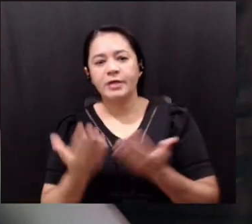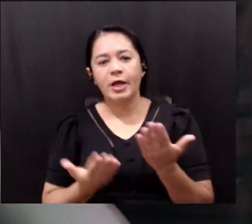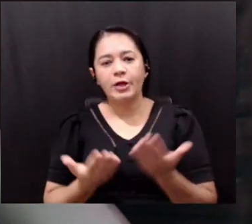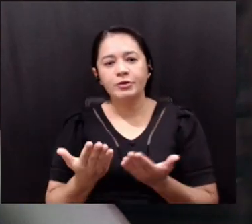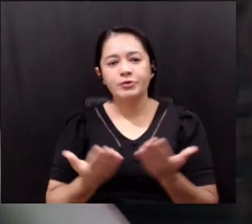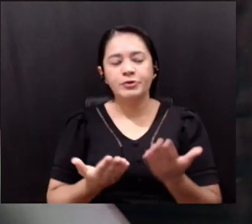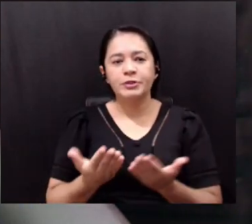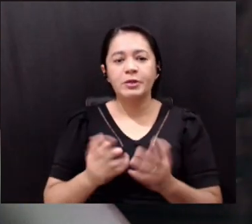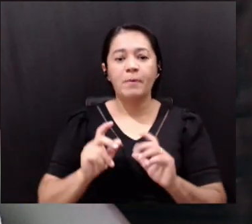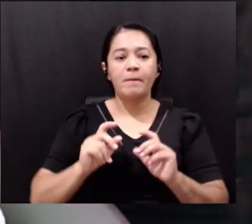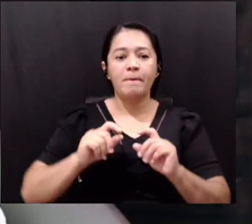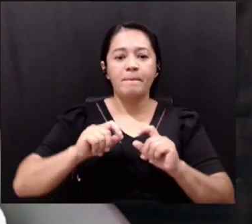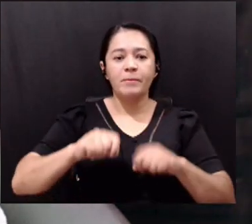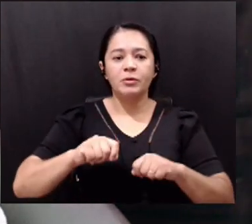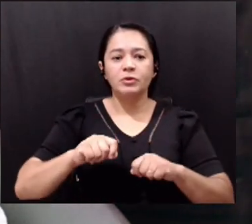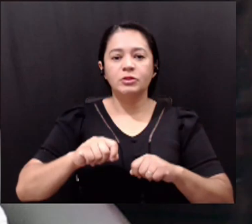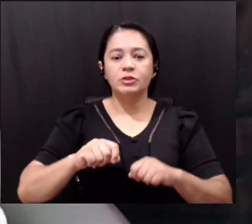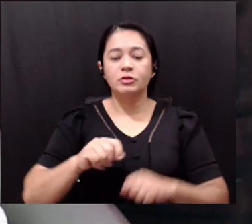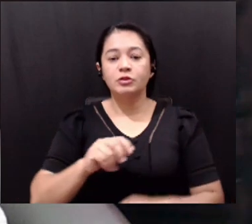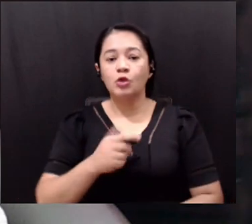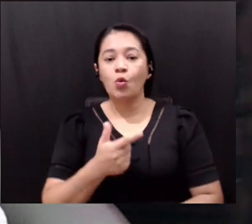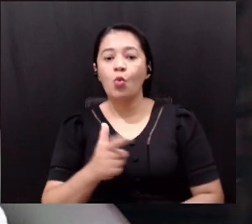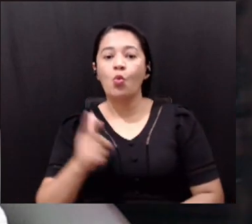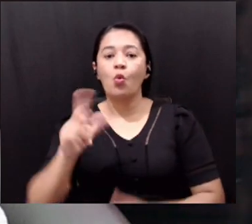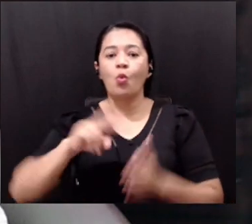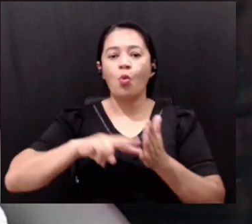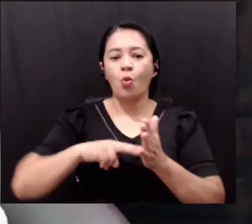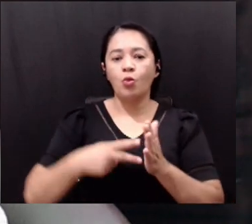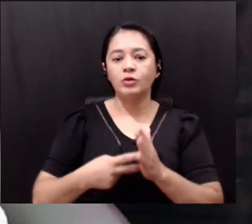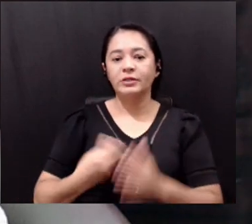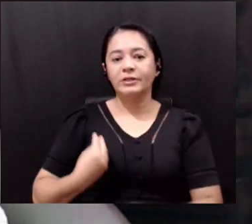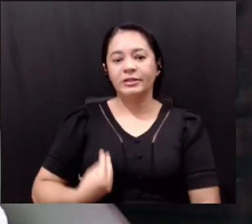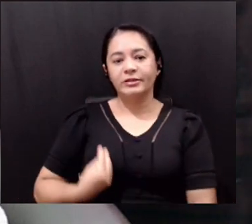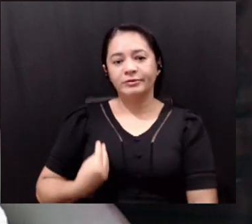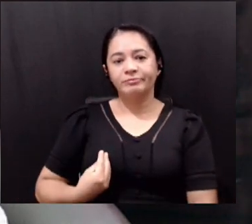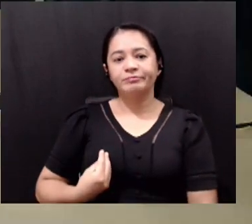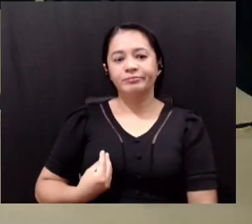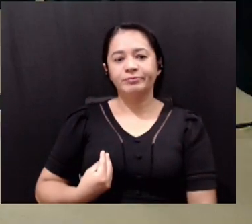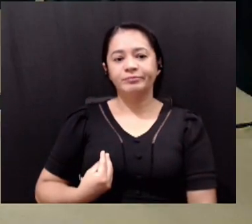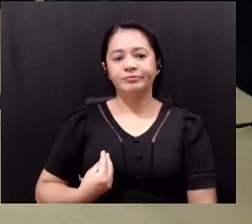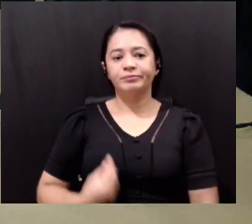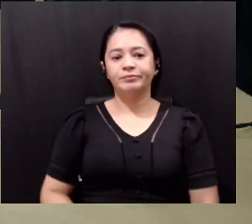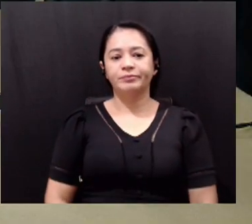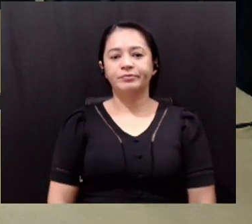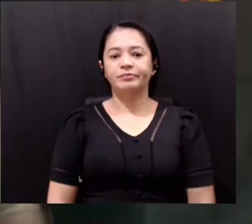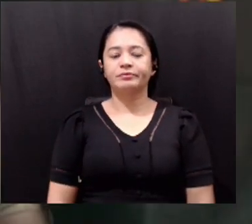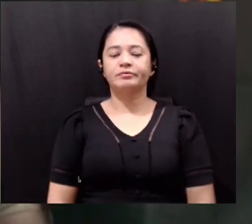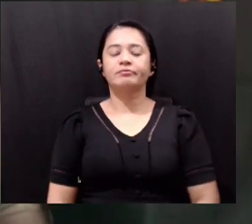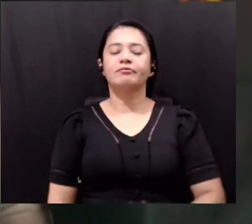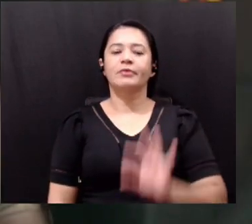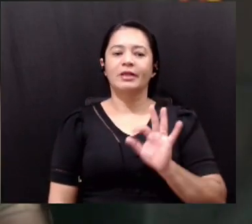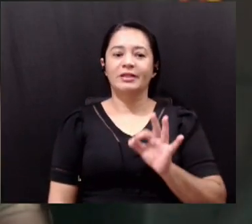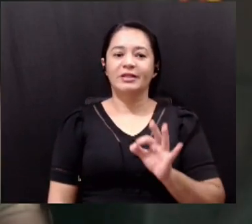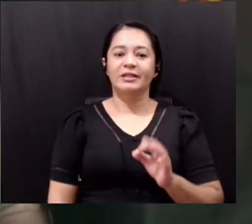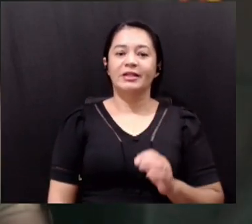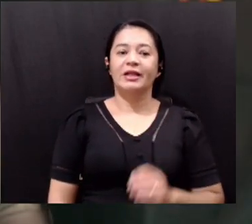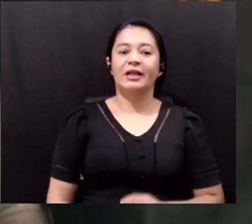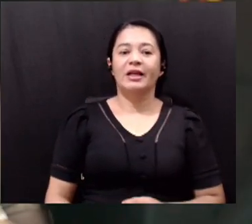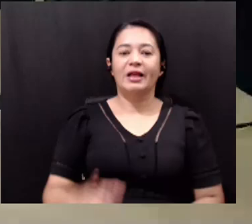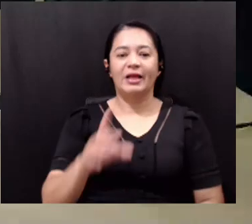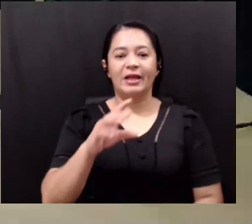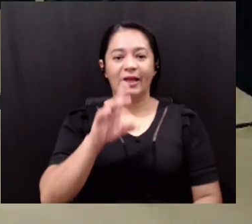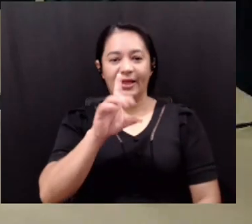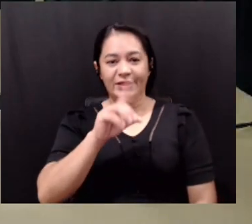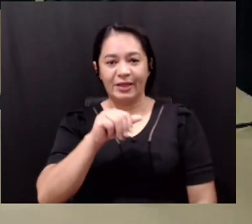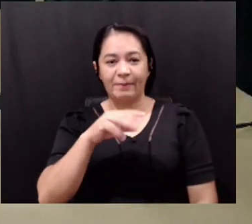dar um outro significado para aquela vida, né. Muito bem. Olha, eu acho que a Damares já voltou com a gente. Vamos lá, Damares, seja